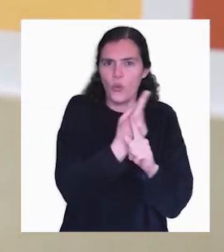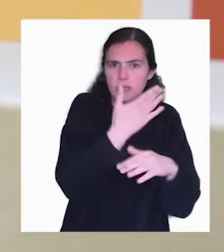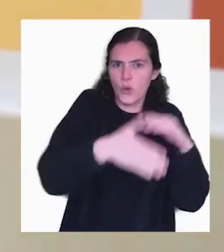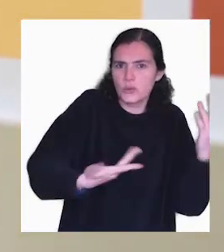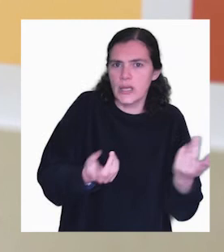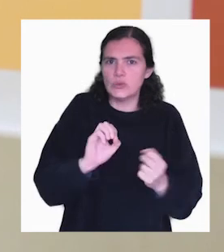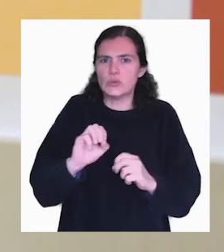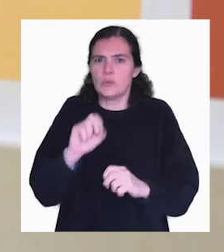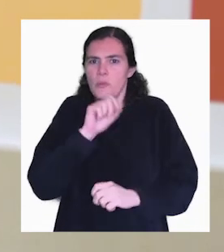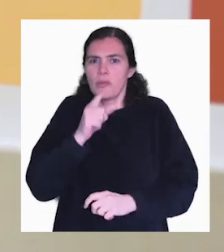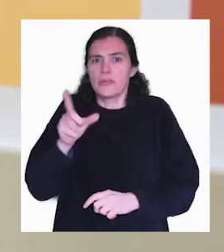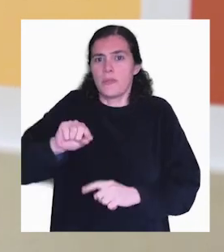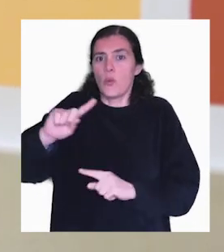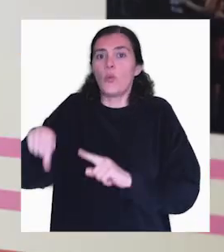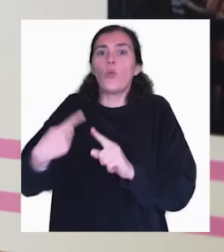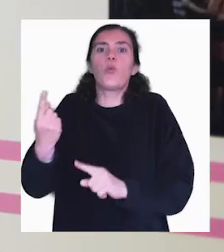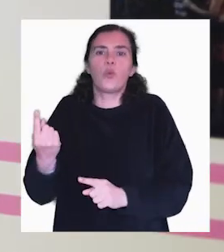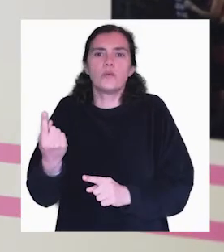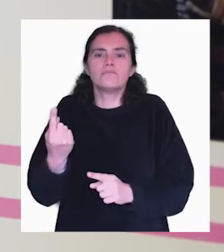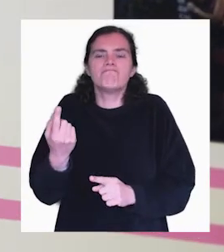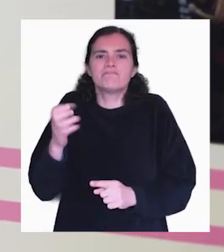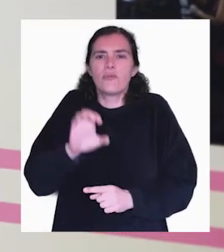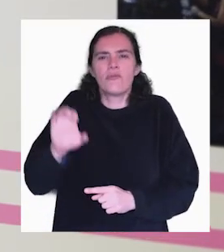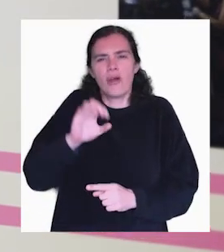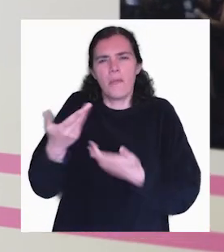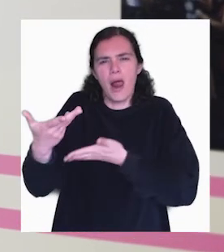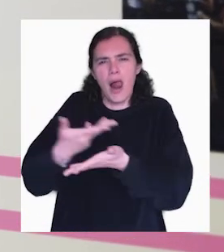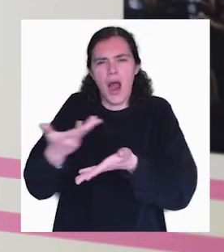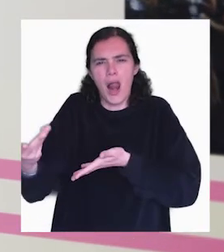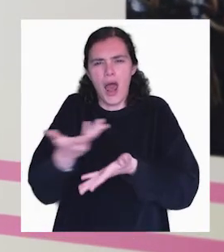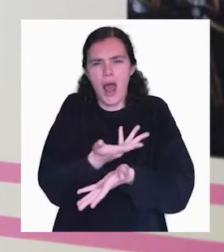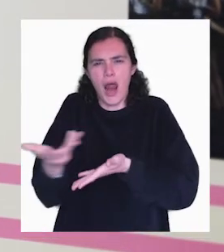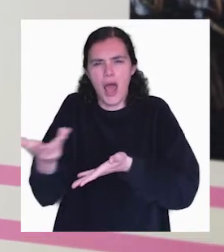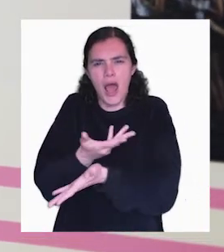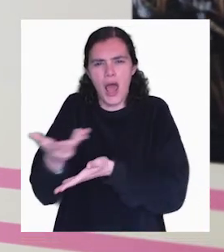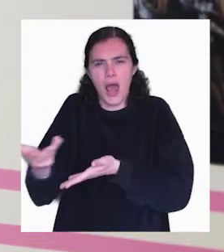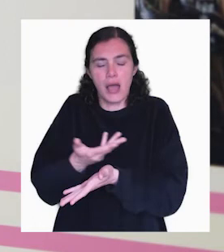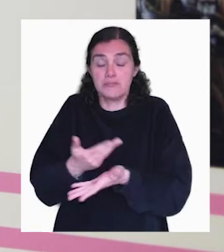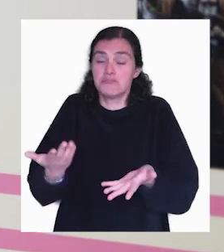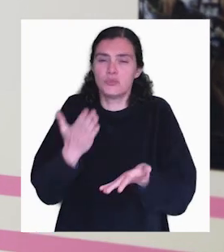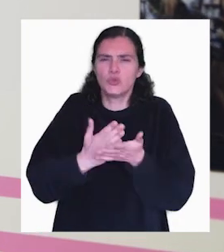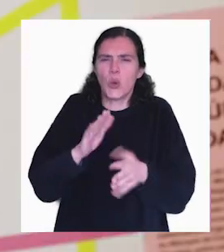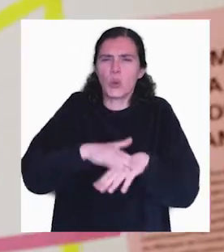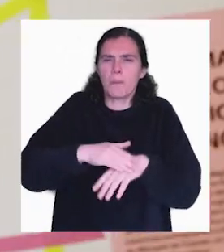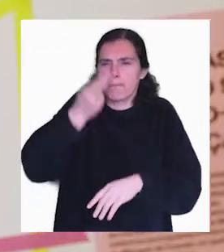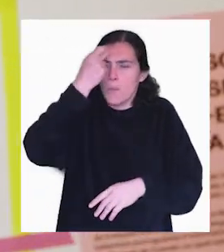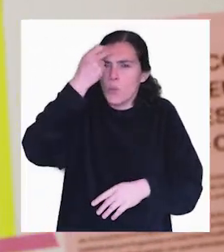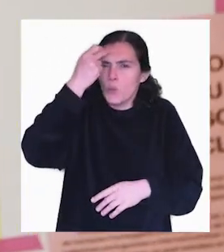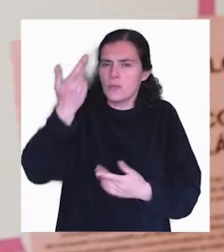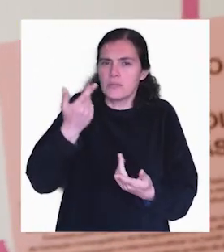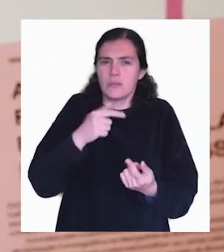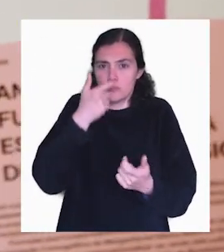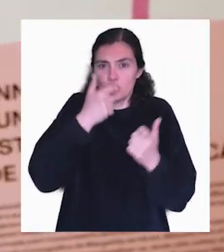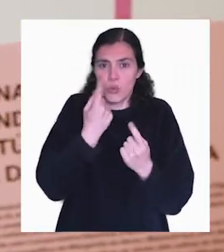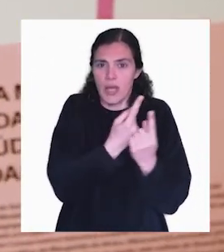possa aparecer outro tipo de interação que funciona não apenas pela memória, não é, subjetiva de